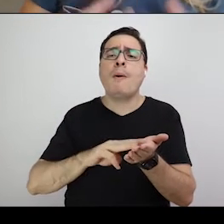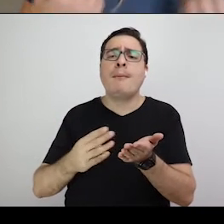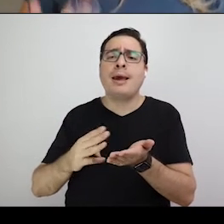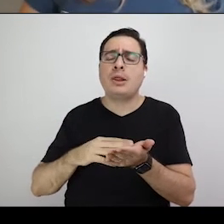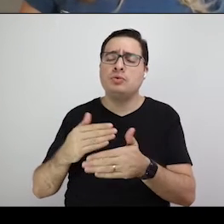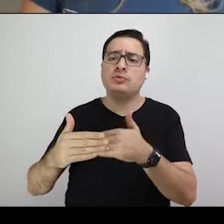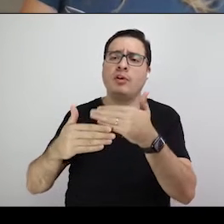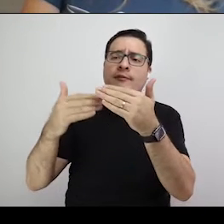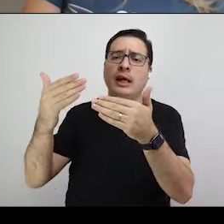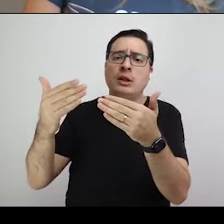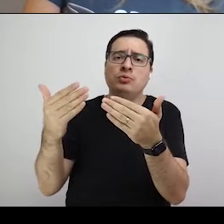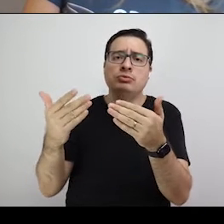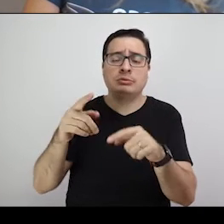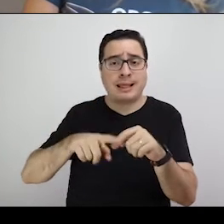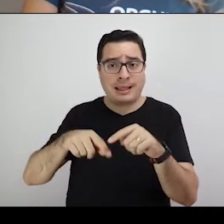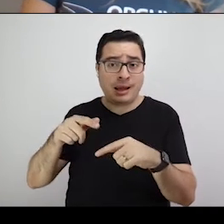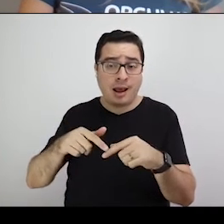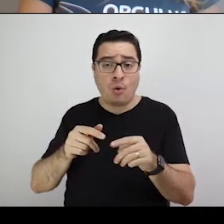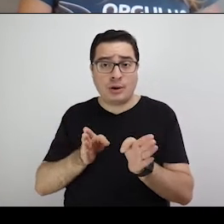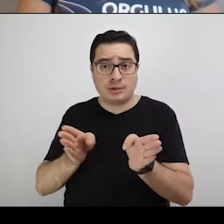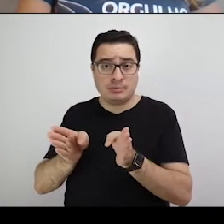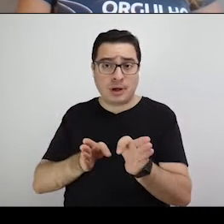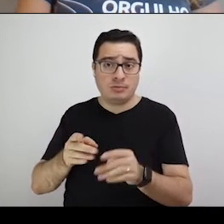desenvolvimento de materiais acessíveis.